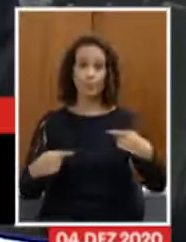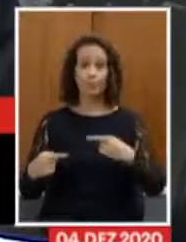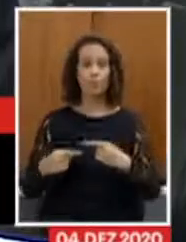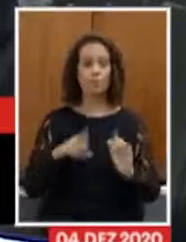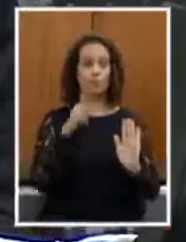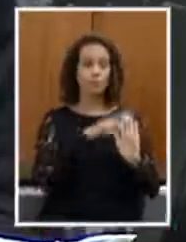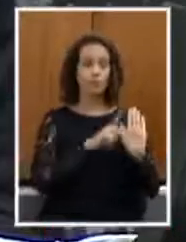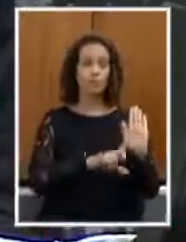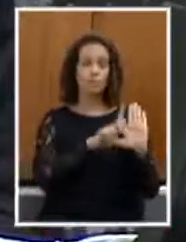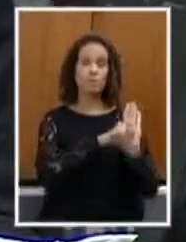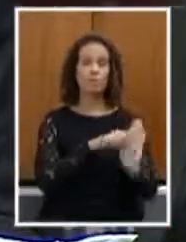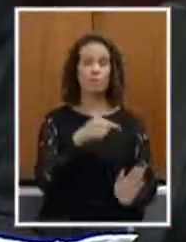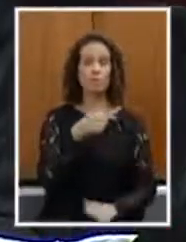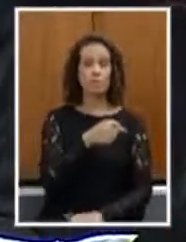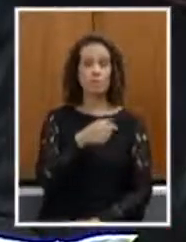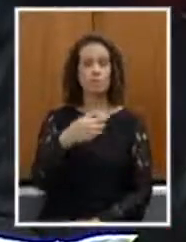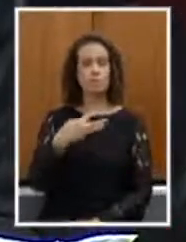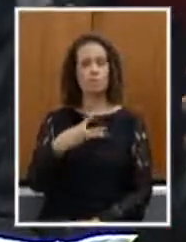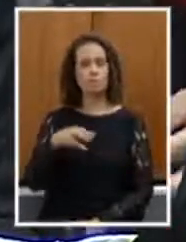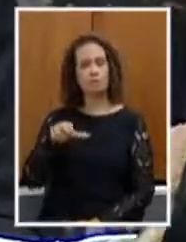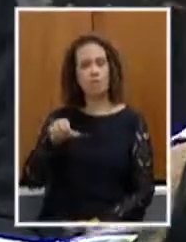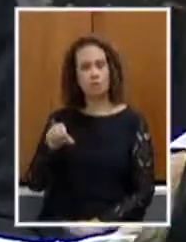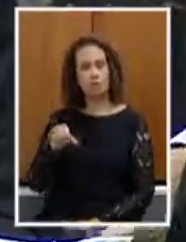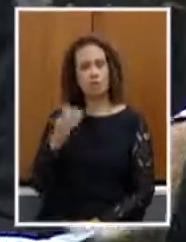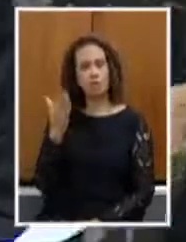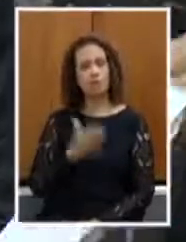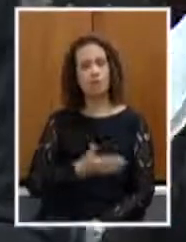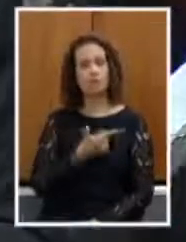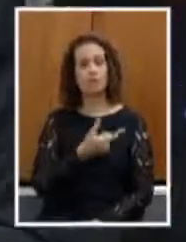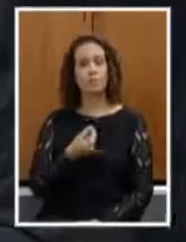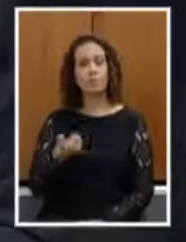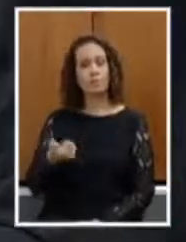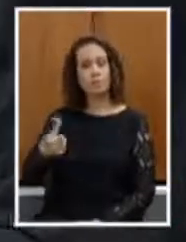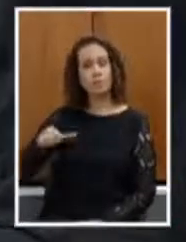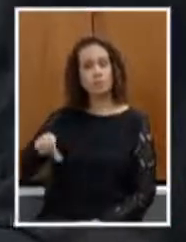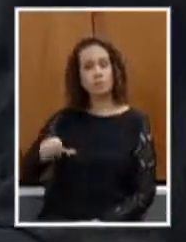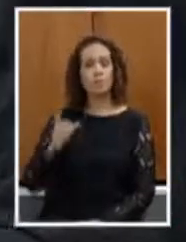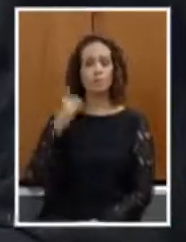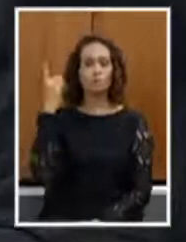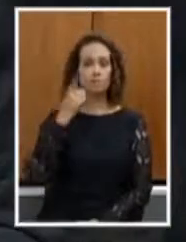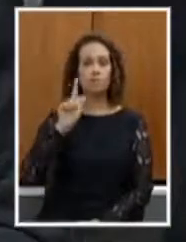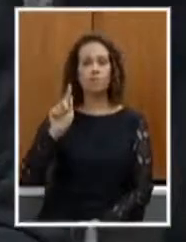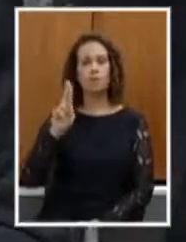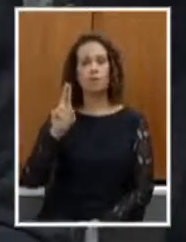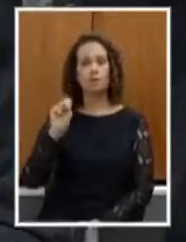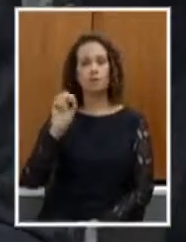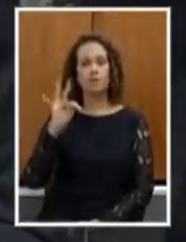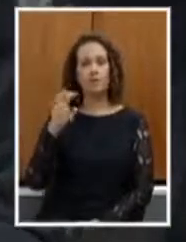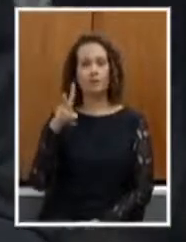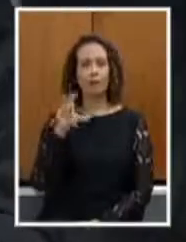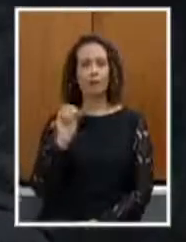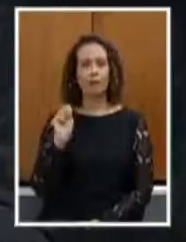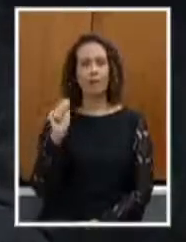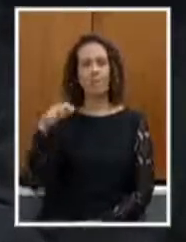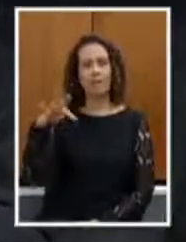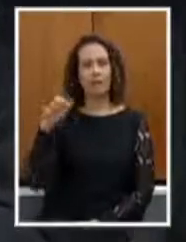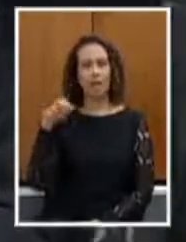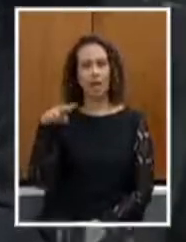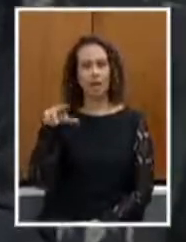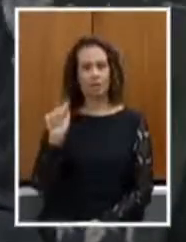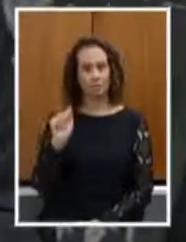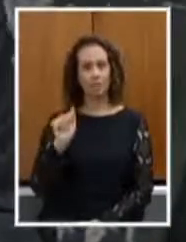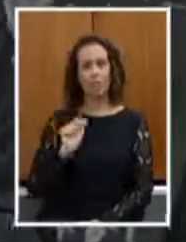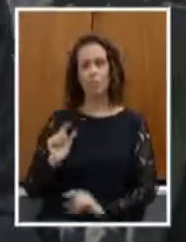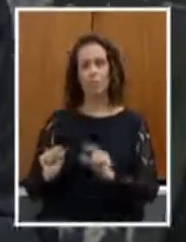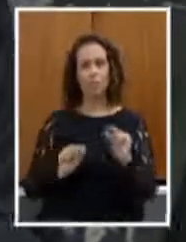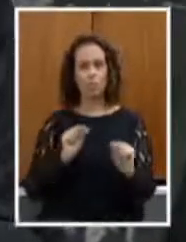número 739 de 2019, do deputado Gustavo Santana, que